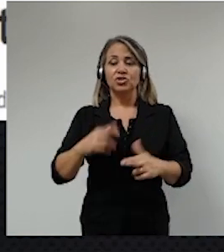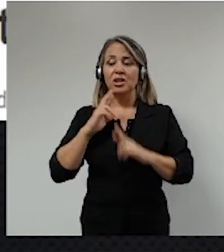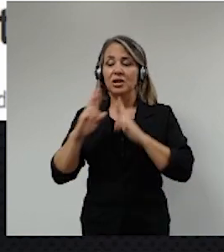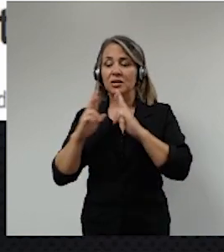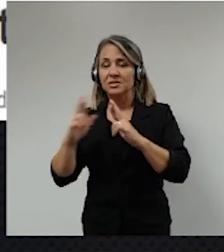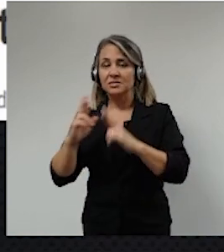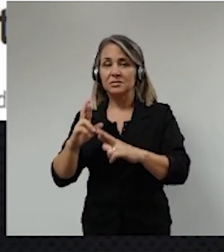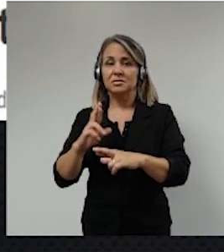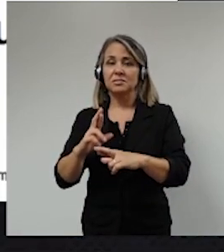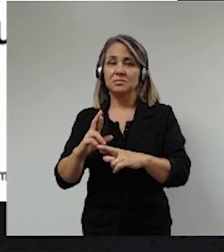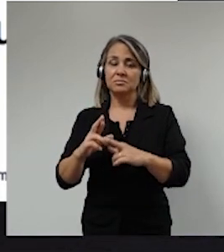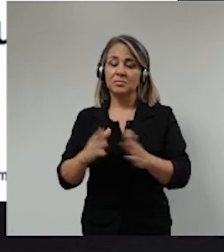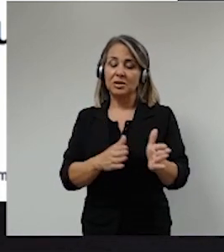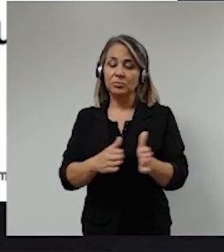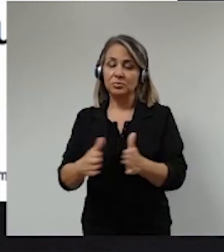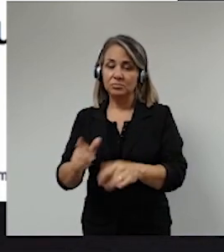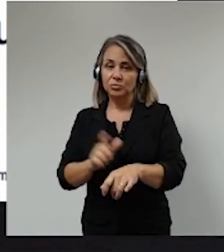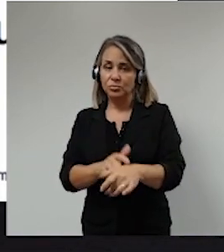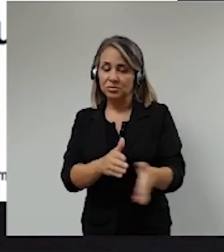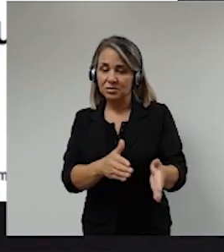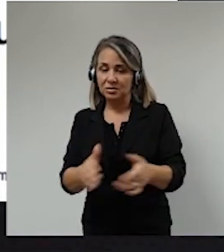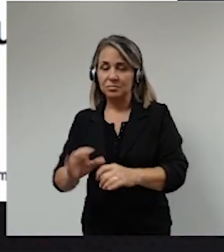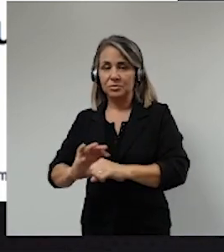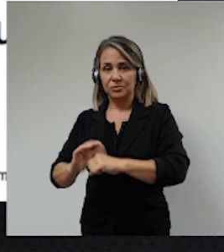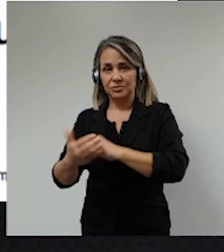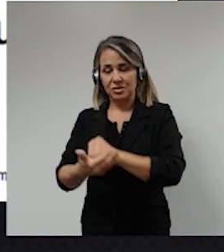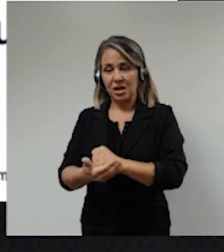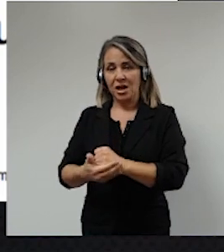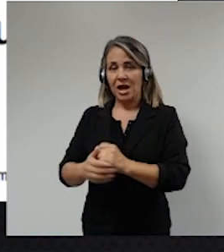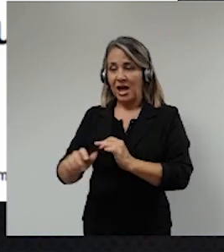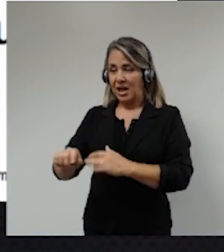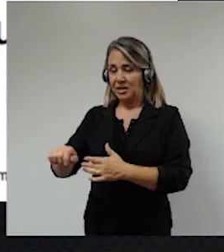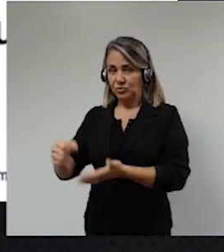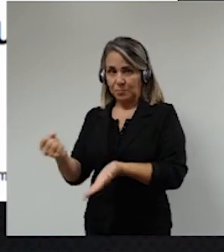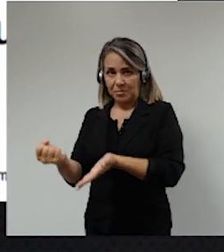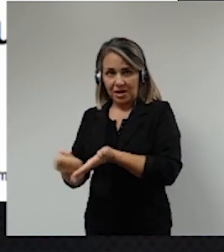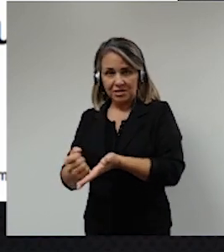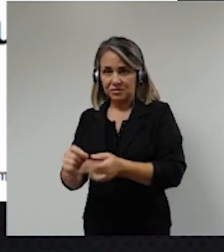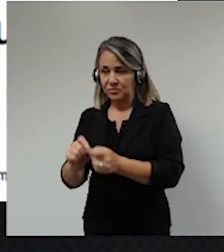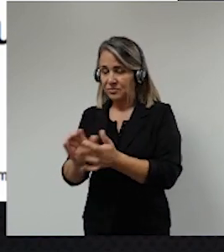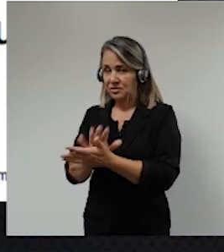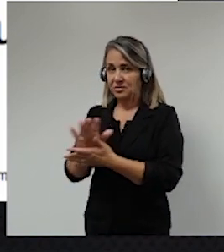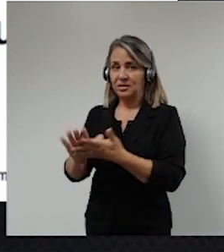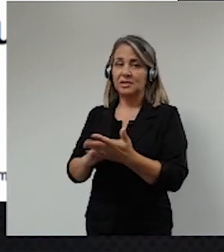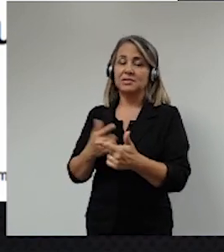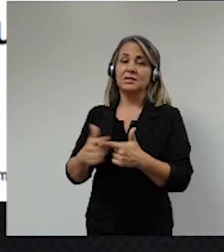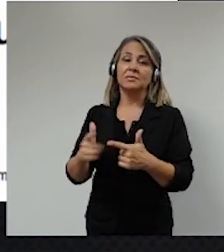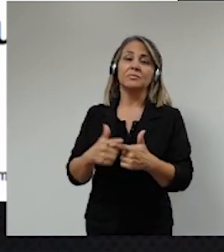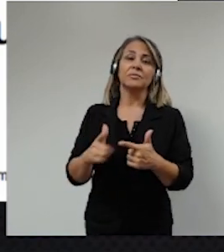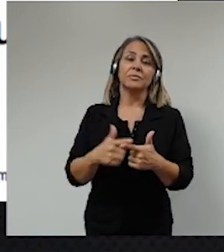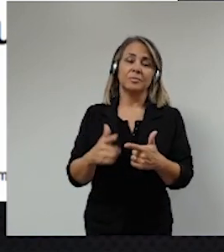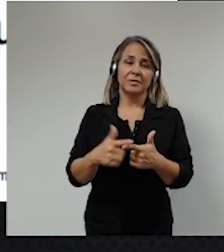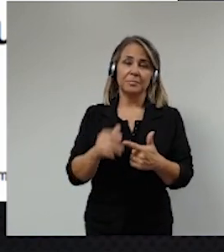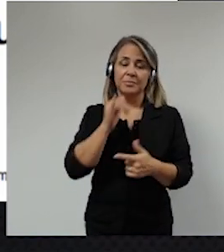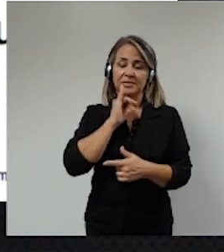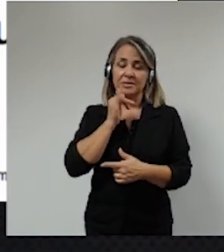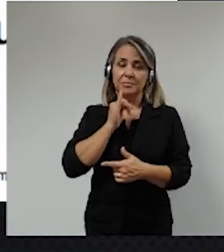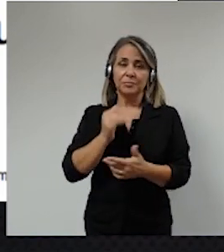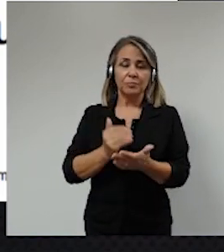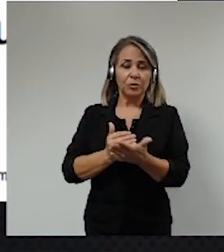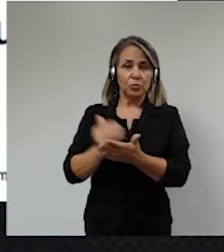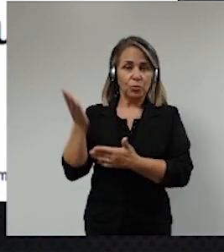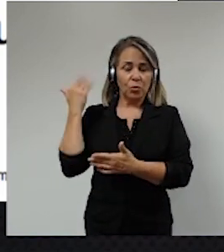Covid. Marcas que não fizeram isso tiveram um grande prejuízo. O dono do Madeiro, por uma fala no início